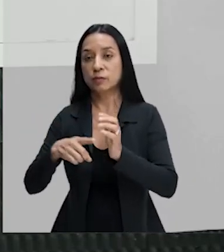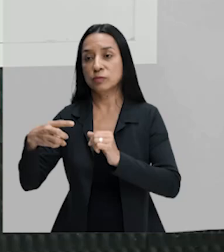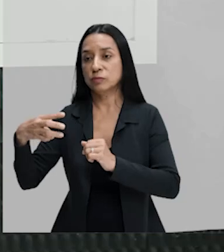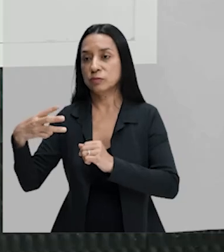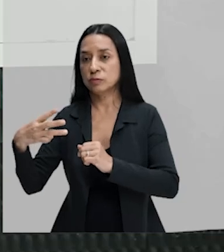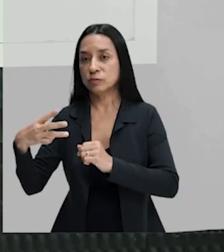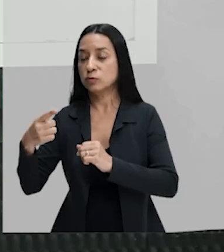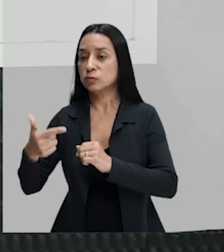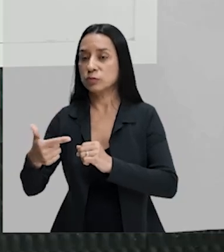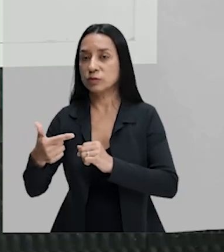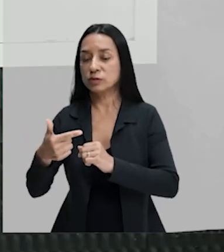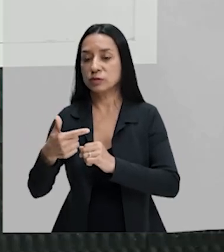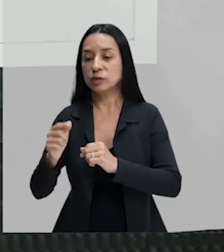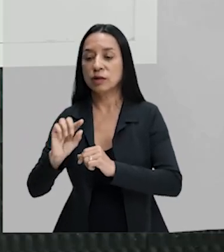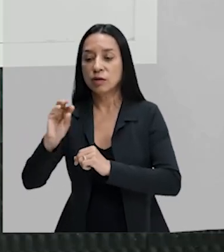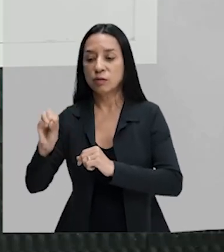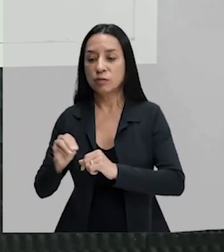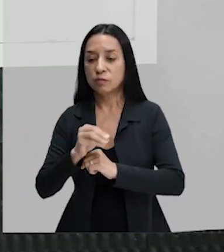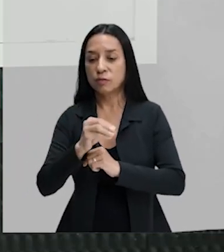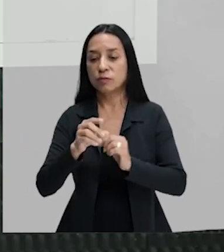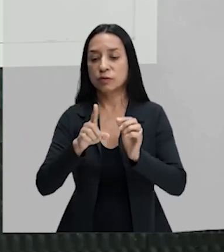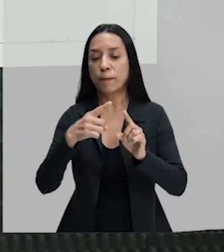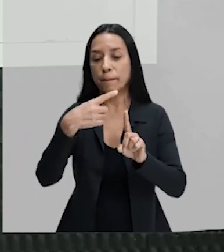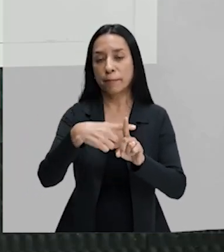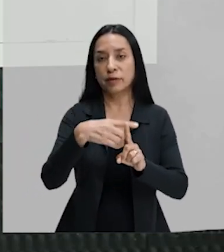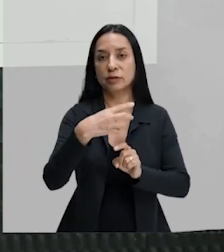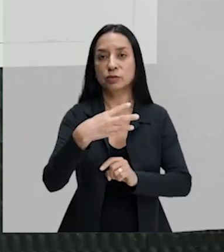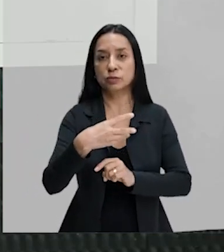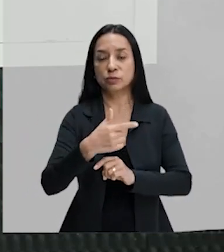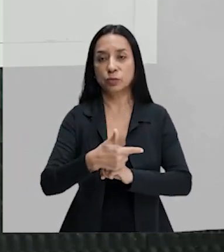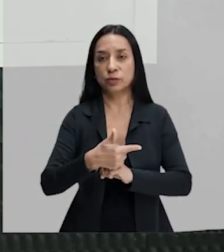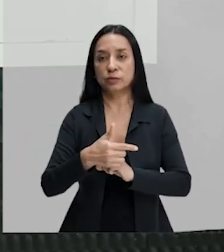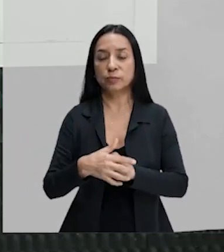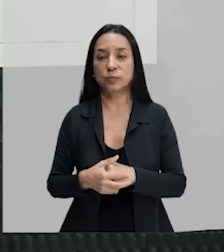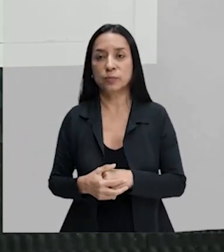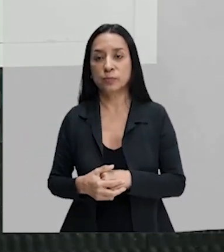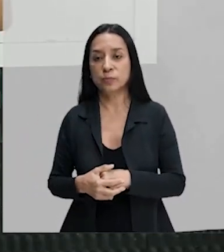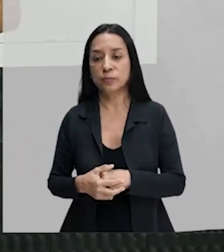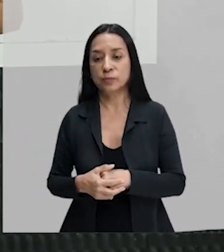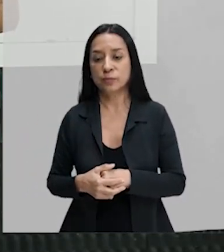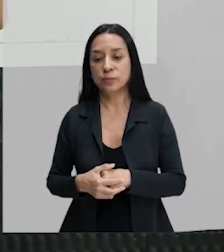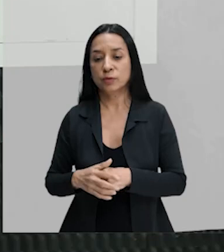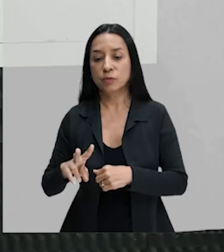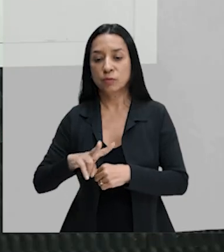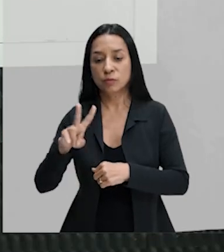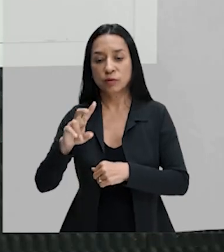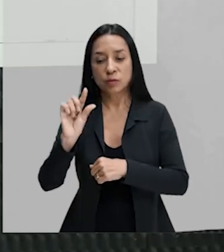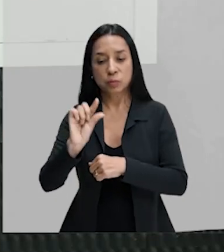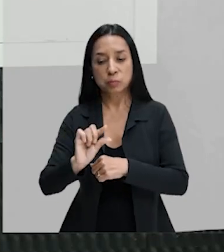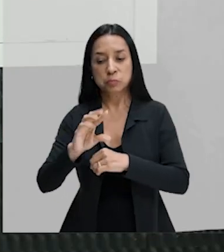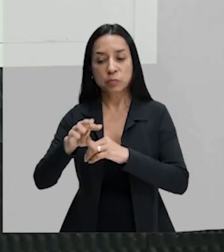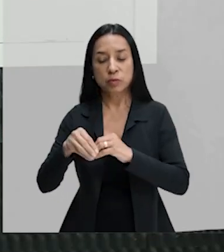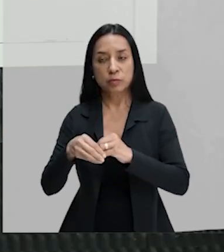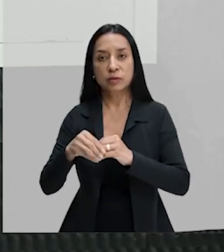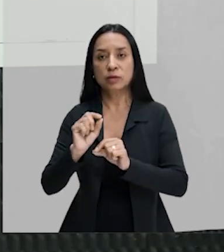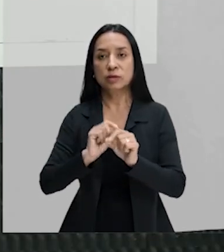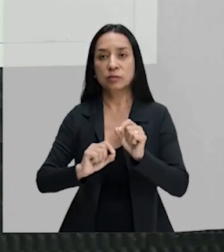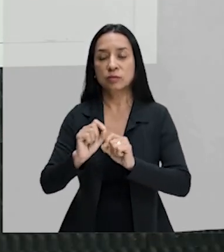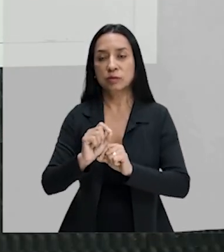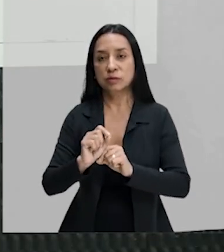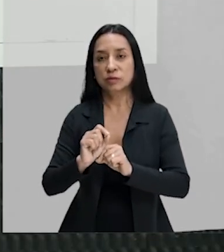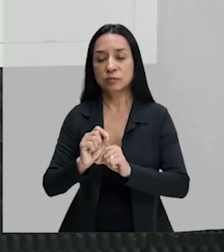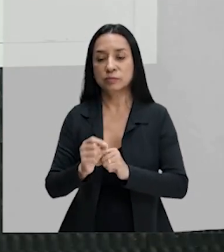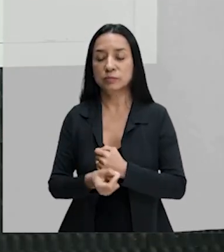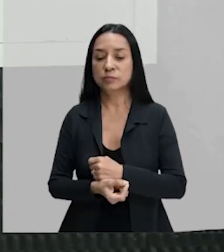2. Então, menor complementar vale 5. Certinho? Então, dessa forma que você calcula o